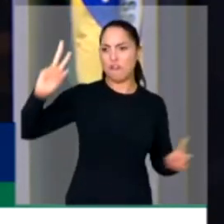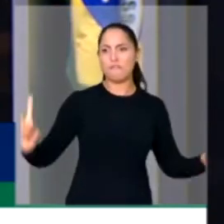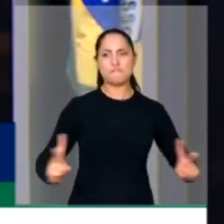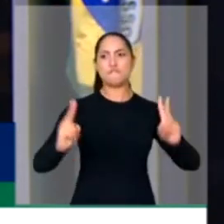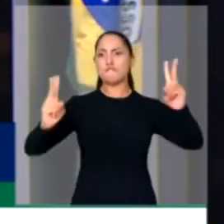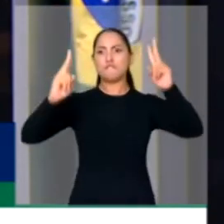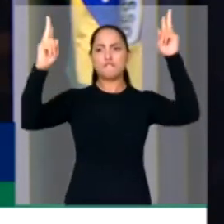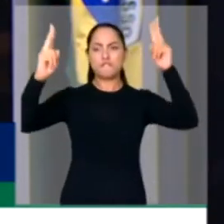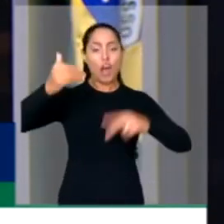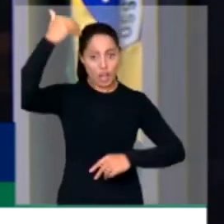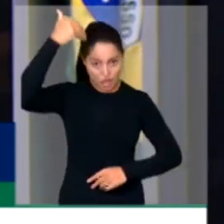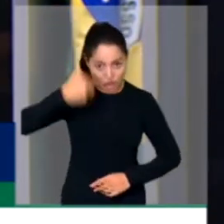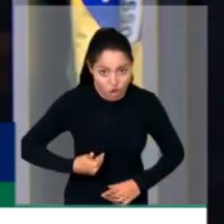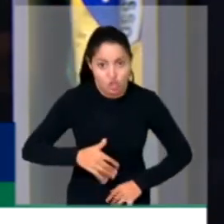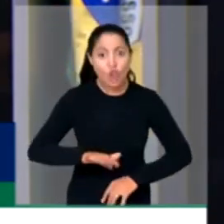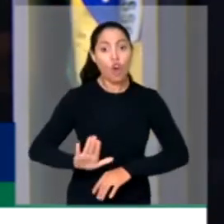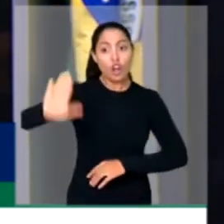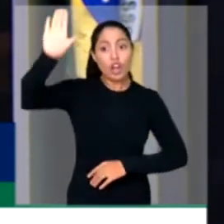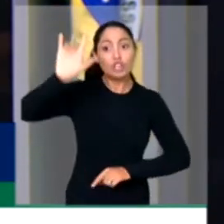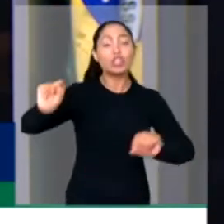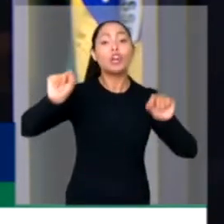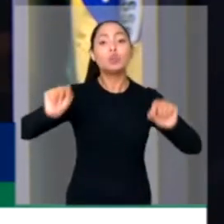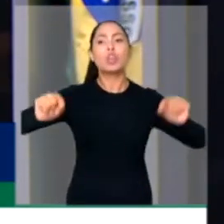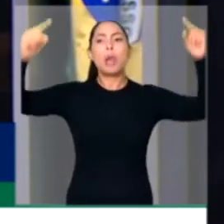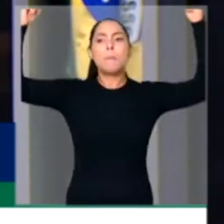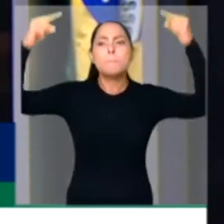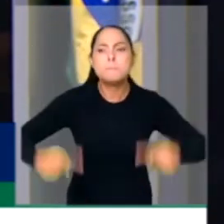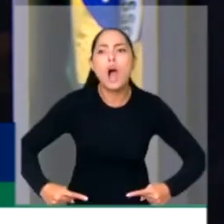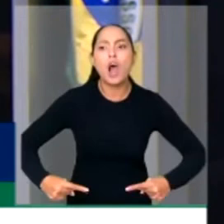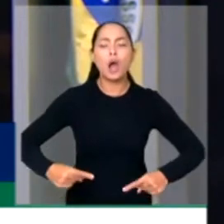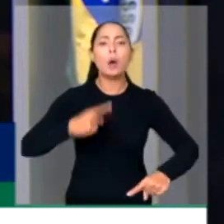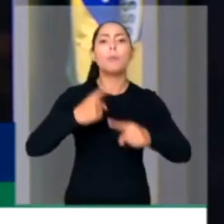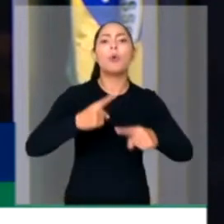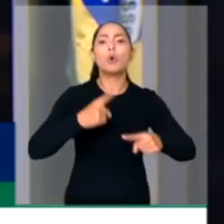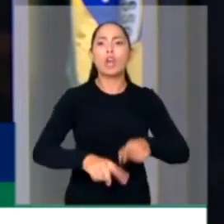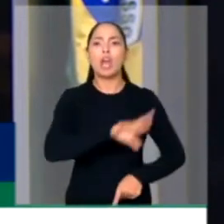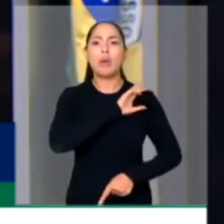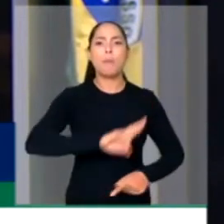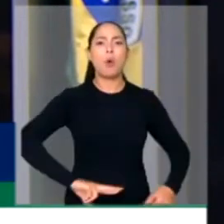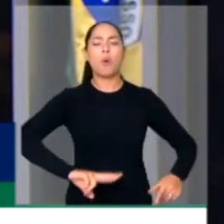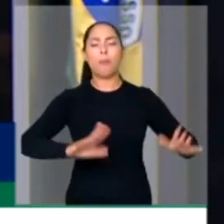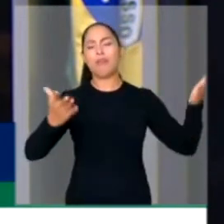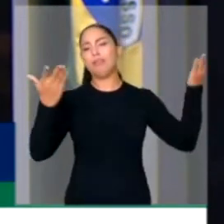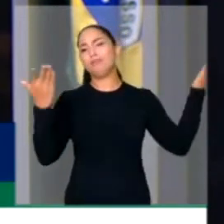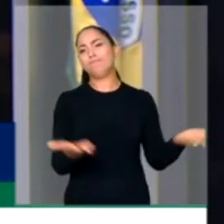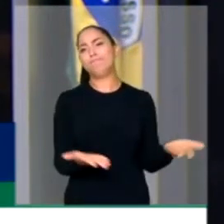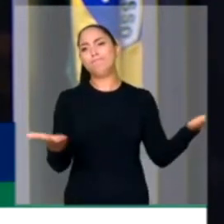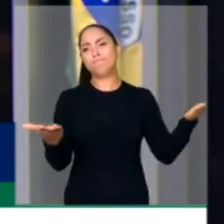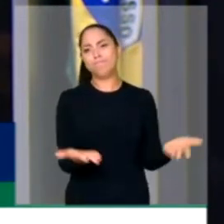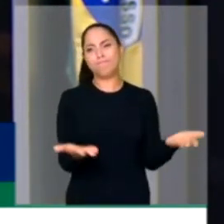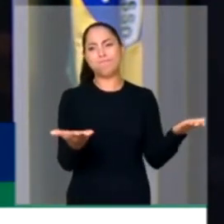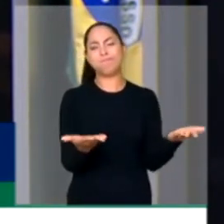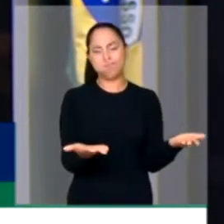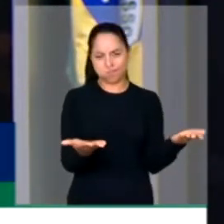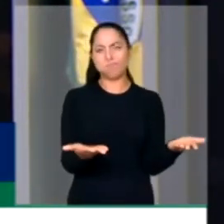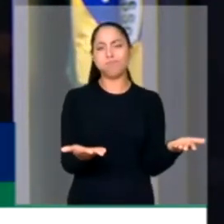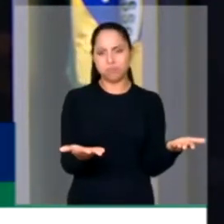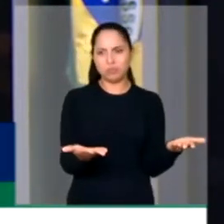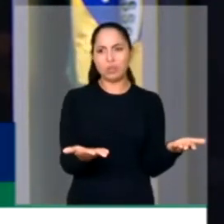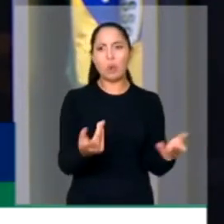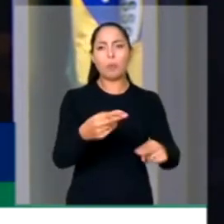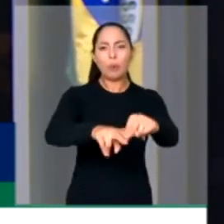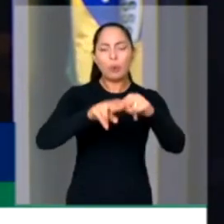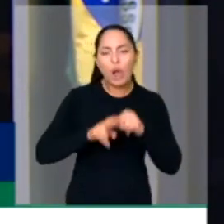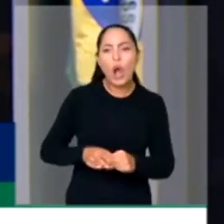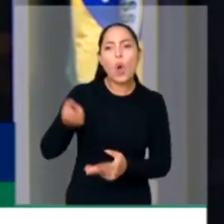para denunciar a anti-eleição imposta pela anti-república, fustigada pela compra de votos